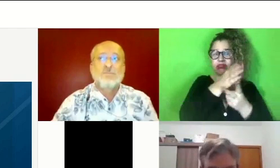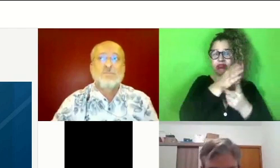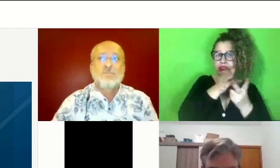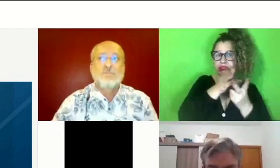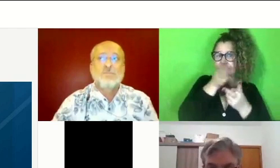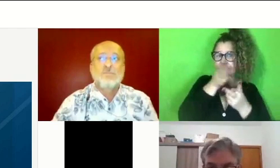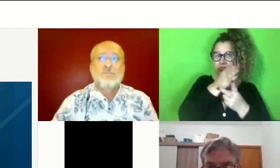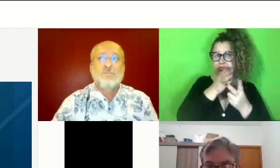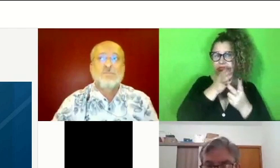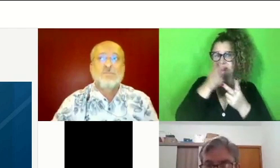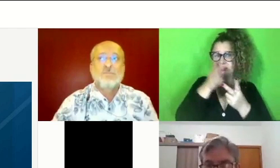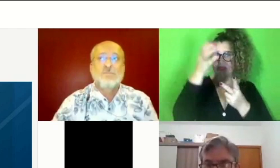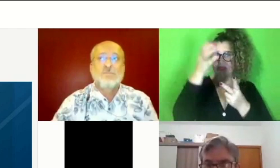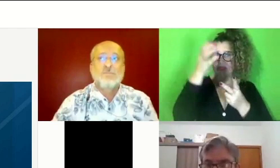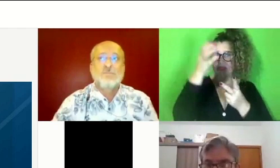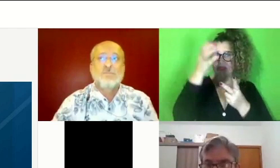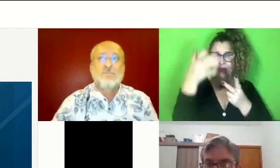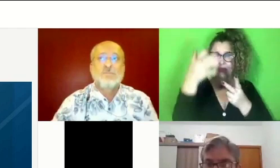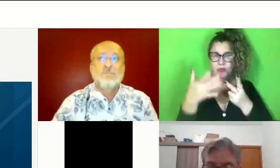direitos da pessoa com deficiência.